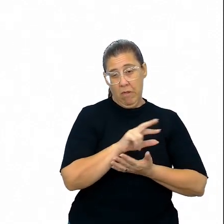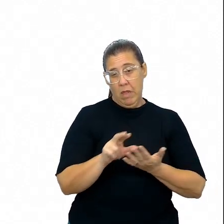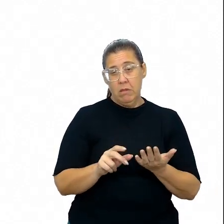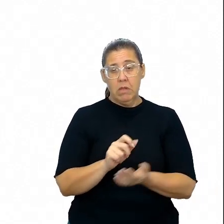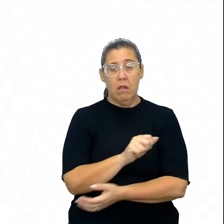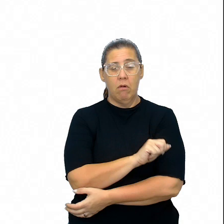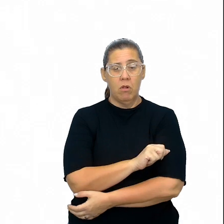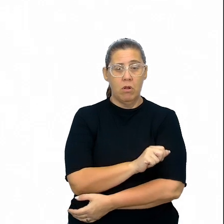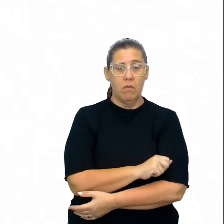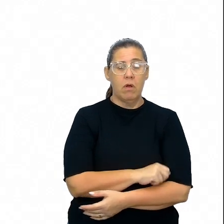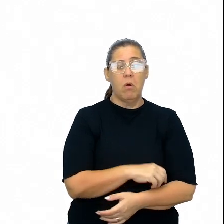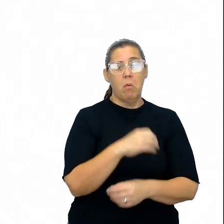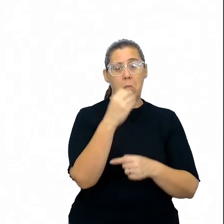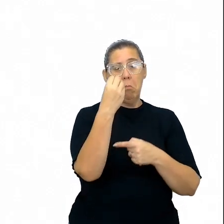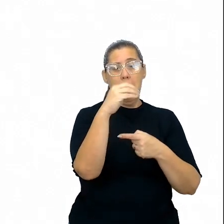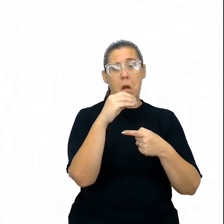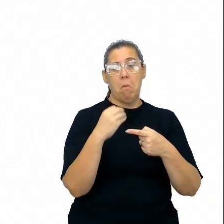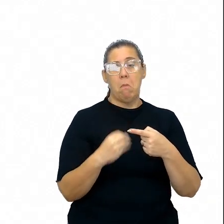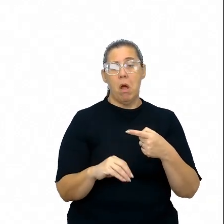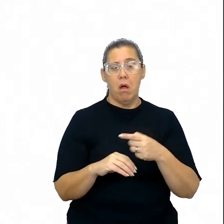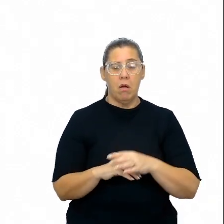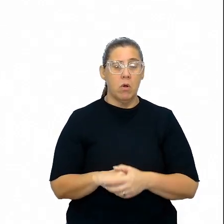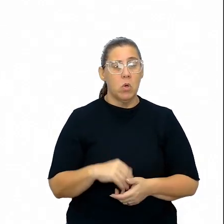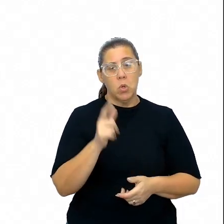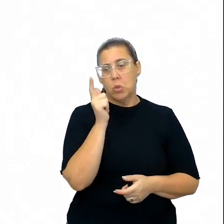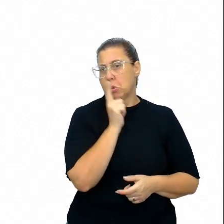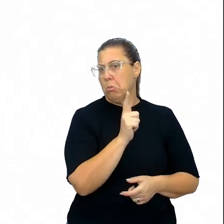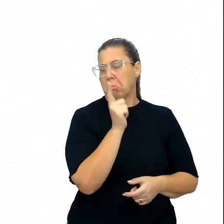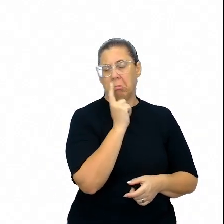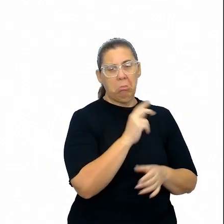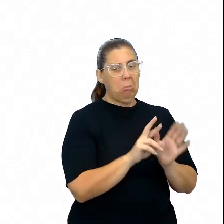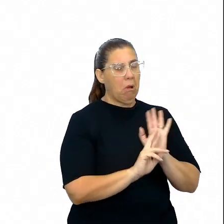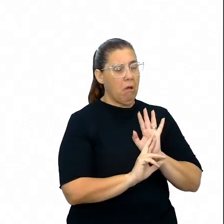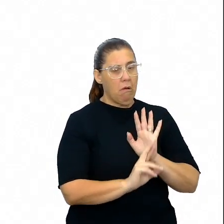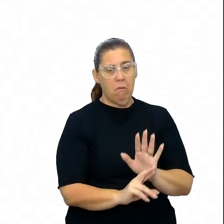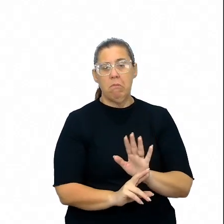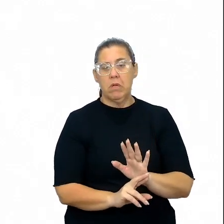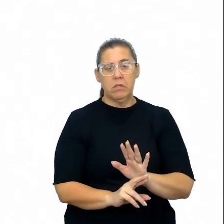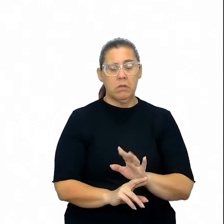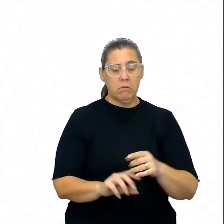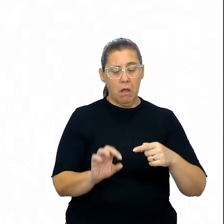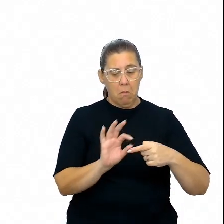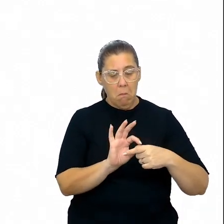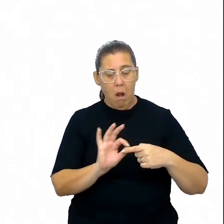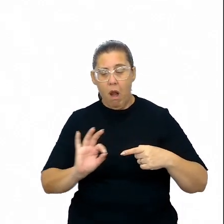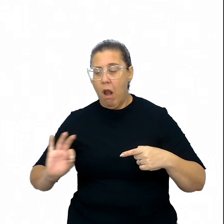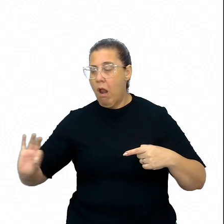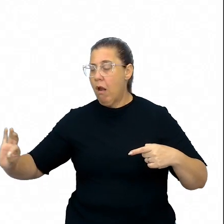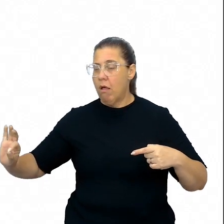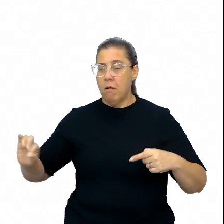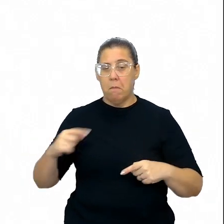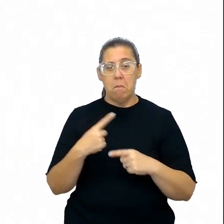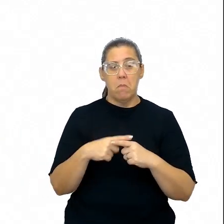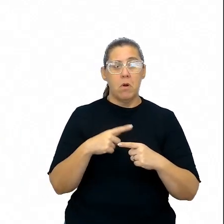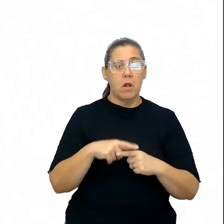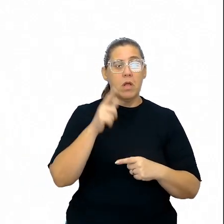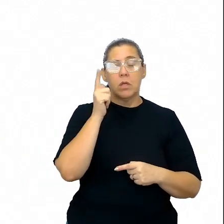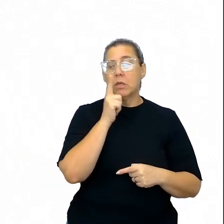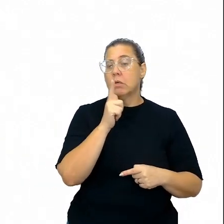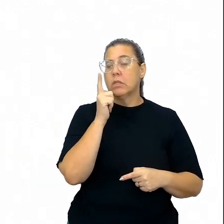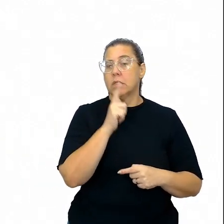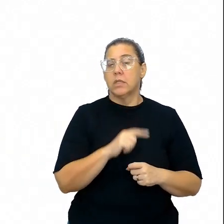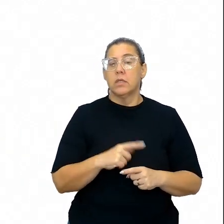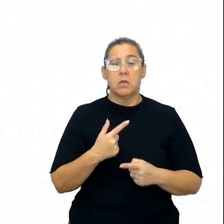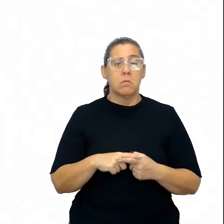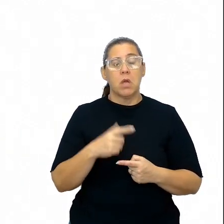assim, não registra, não consigo representar uma fração numa reta. Isso é o mais comum. Por que ele não consegue? Porque